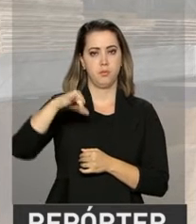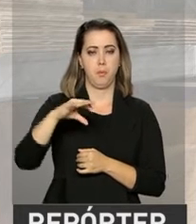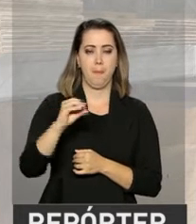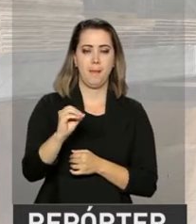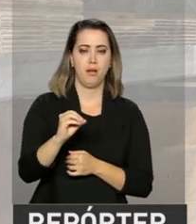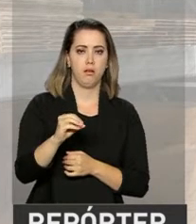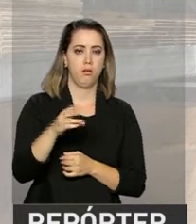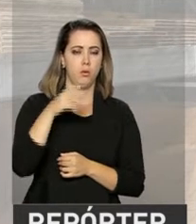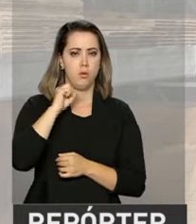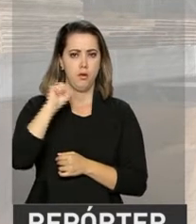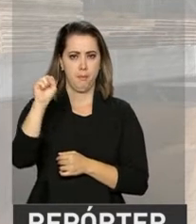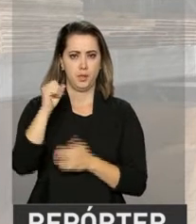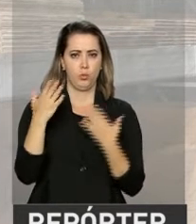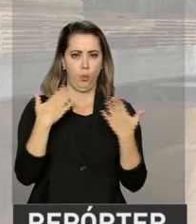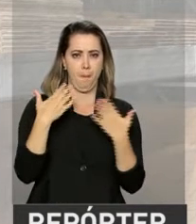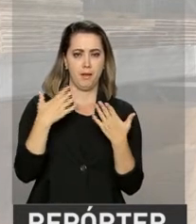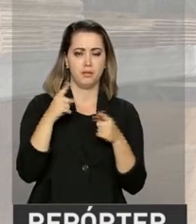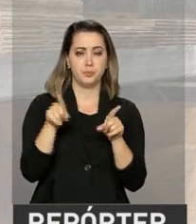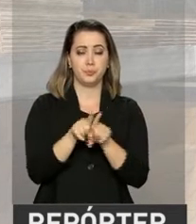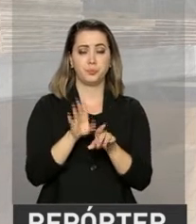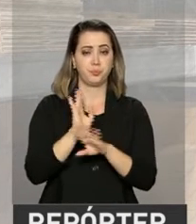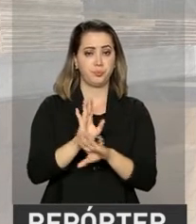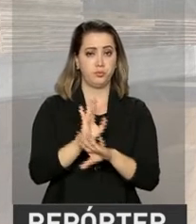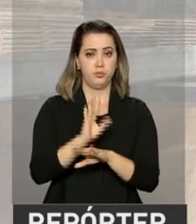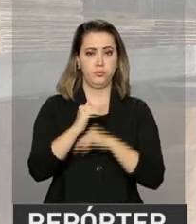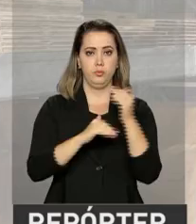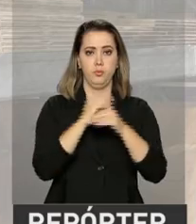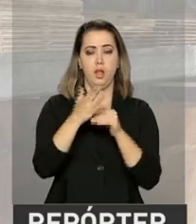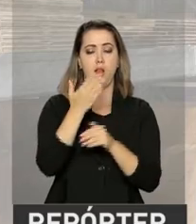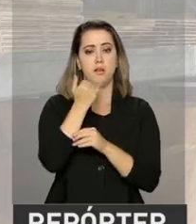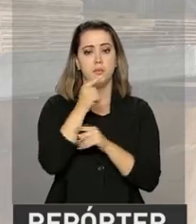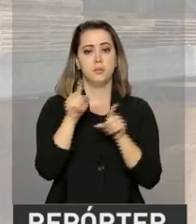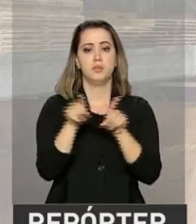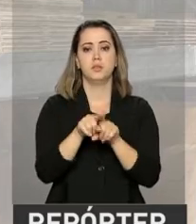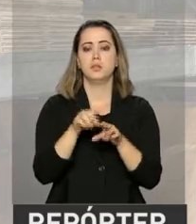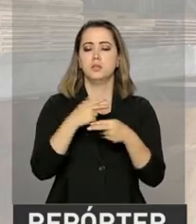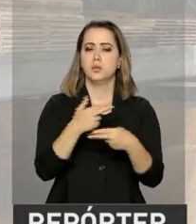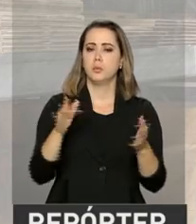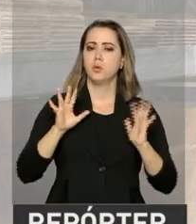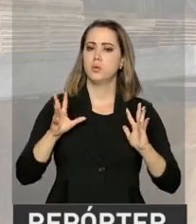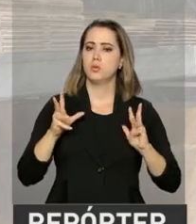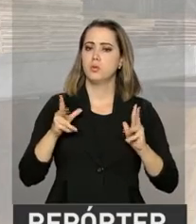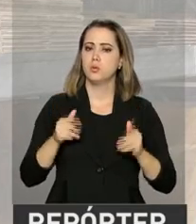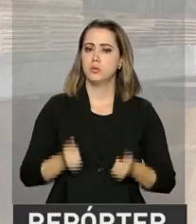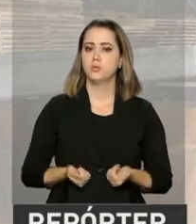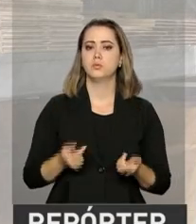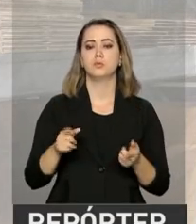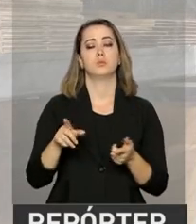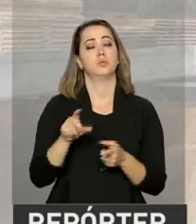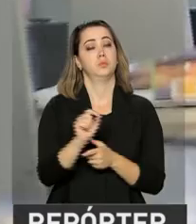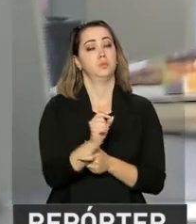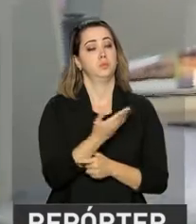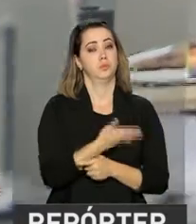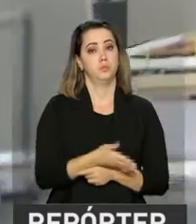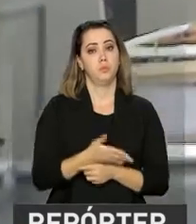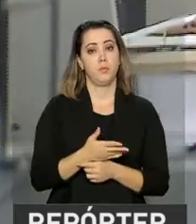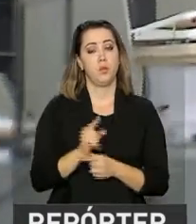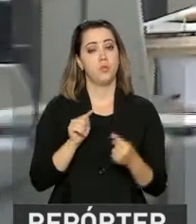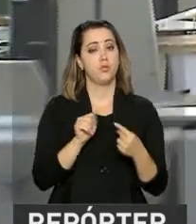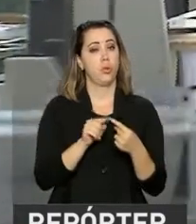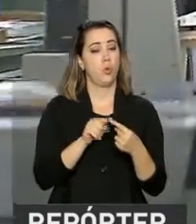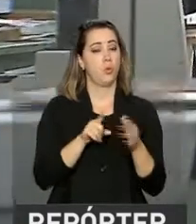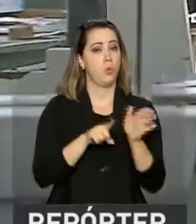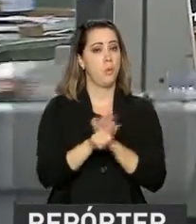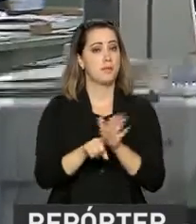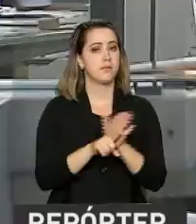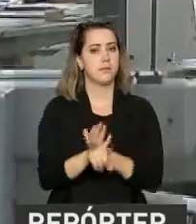também contribuíram para o crescimento da produção de alimentos além de produtos de limpeza e higiene pessoal de acordo com a